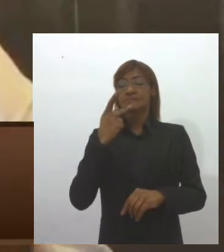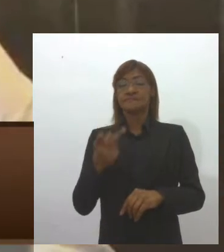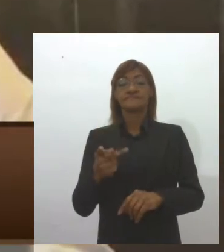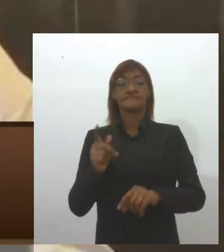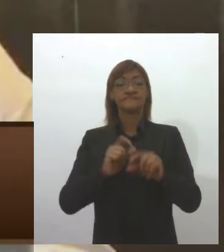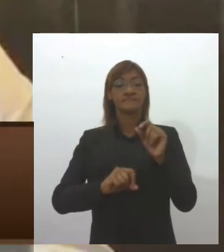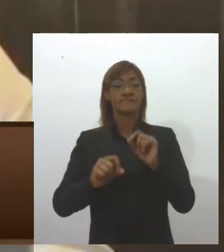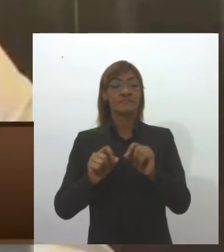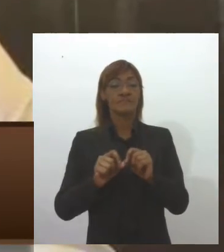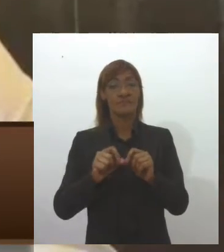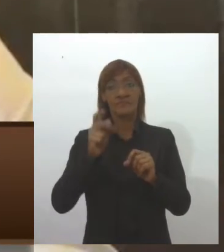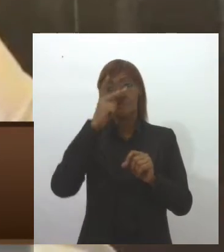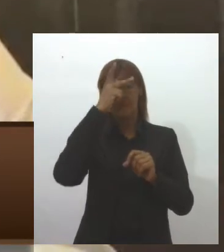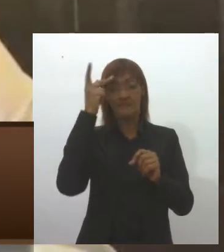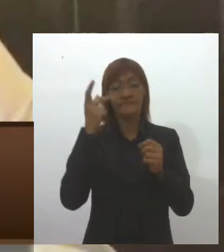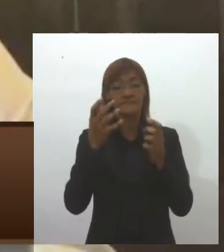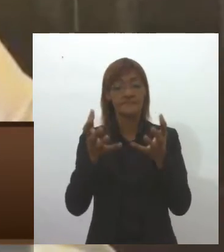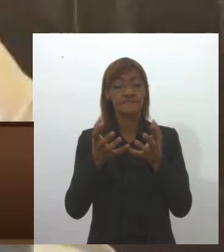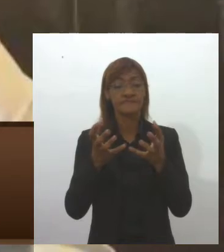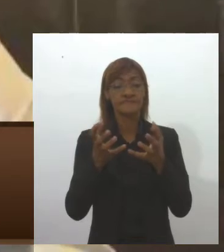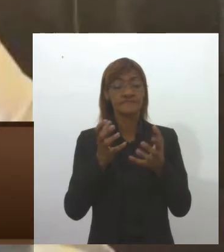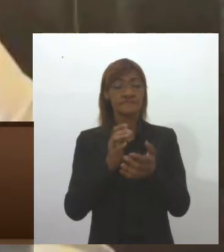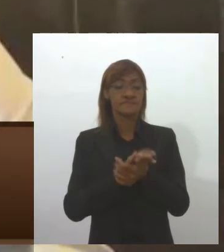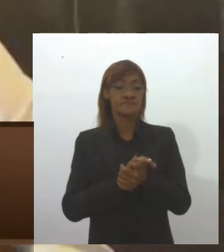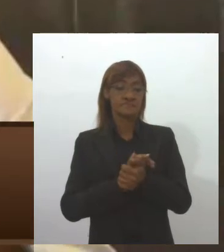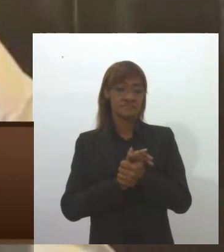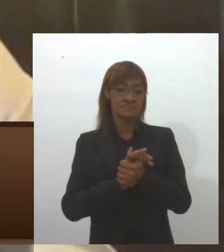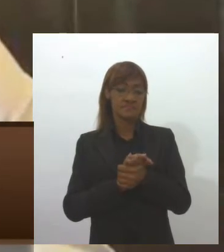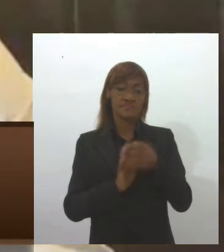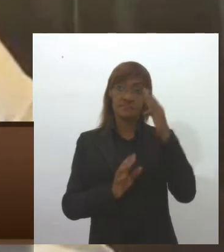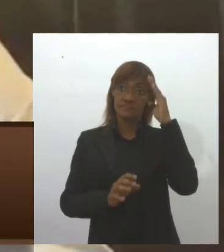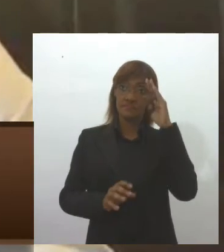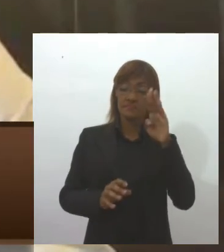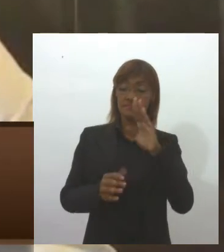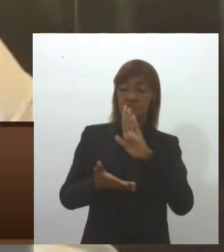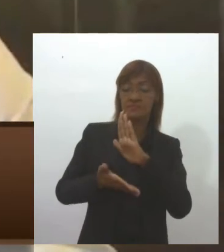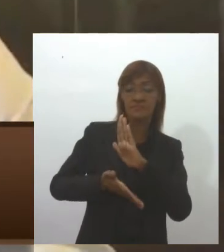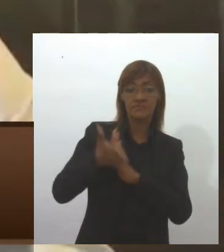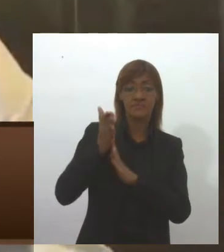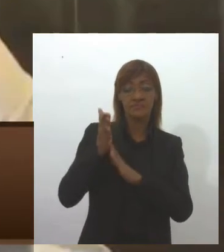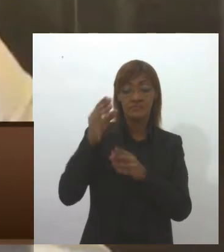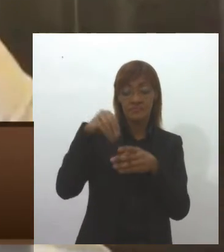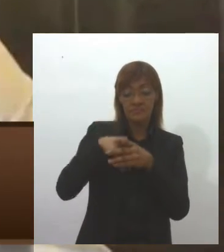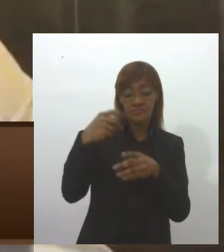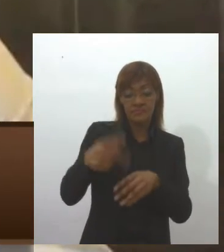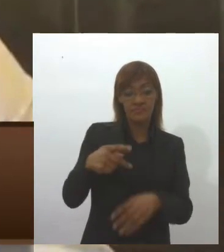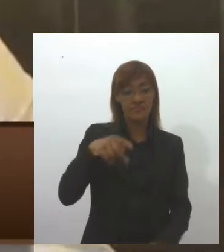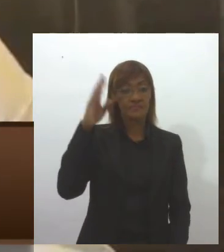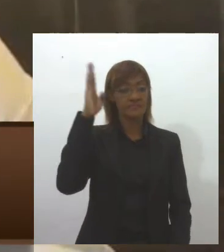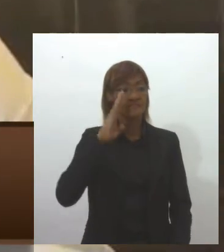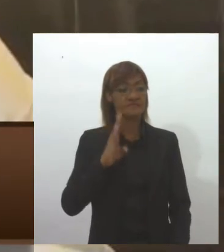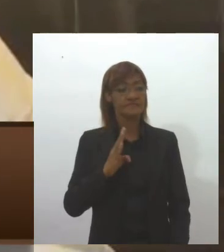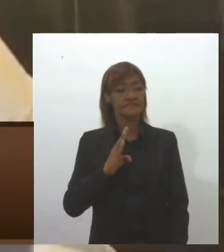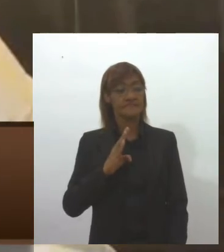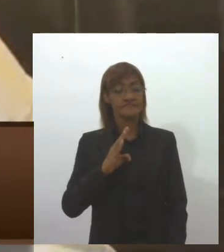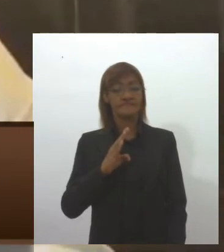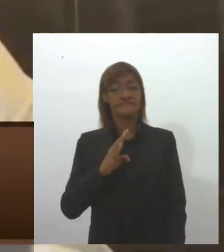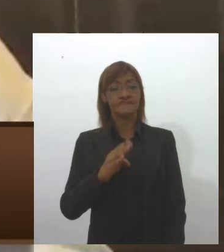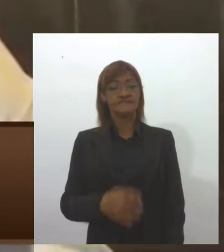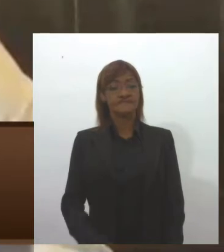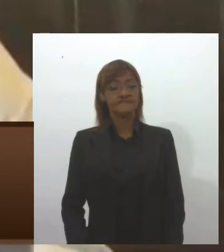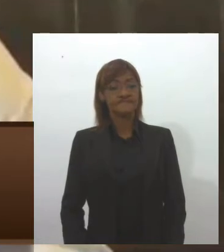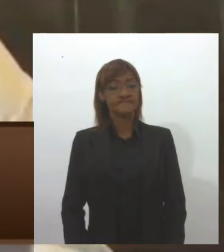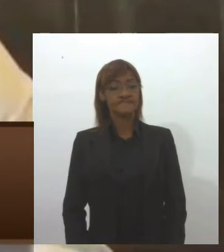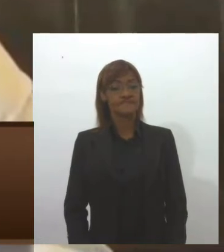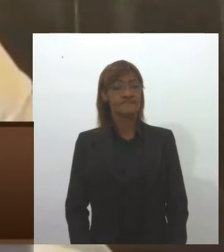as pessoas querem viajar e principalmente as pessoas vão viajar dentro do Brasil, por diversos fatores. Voo